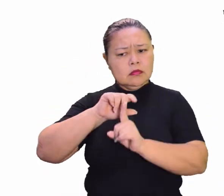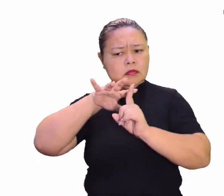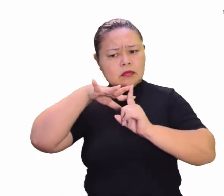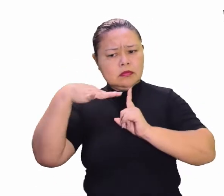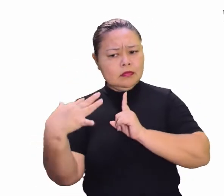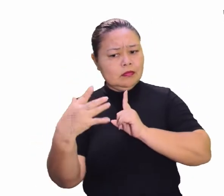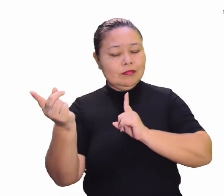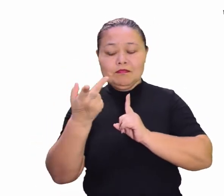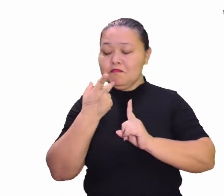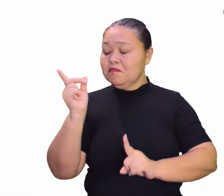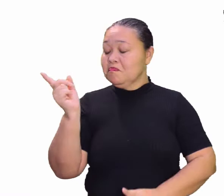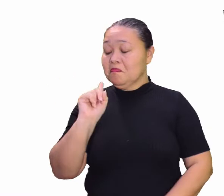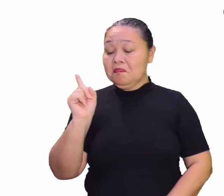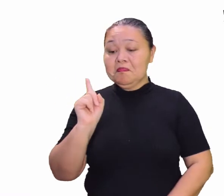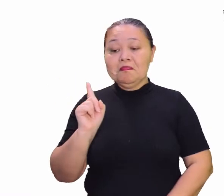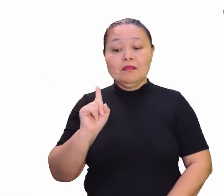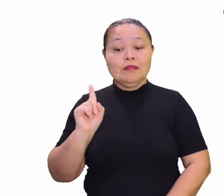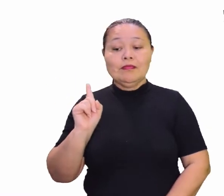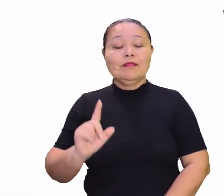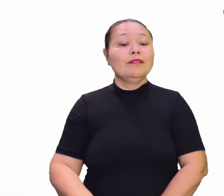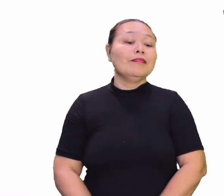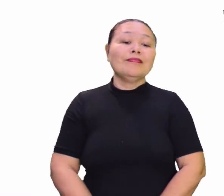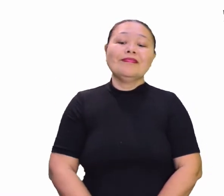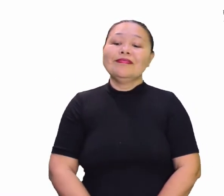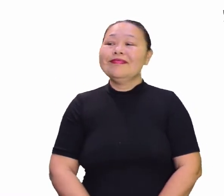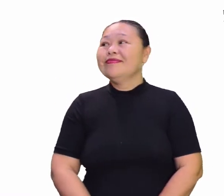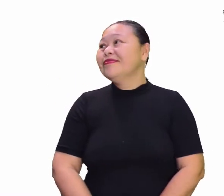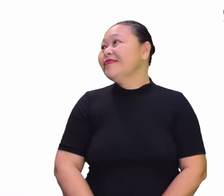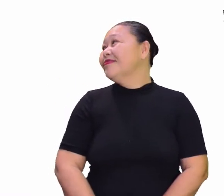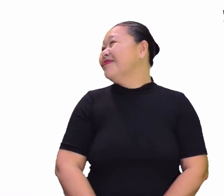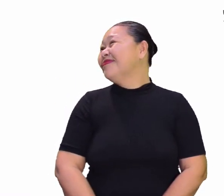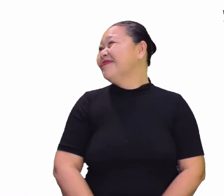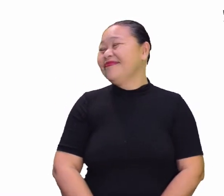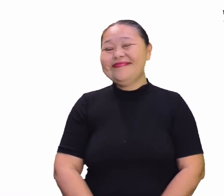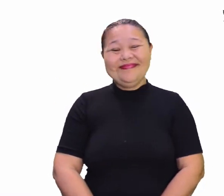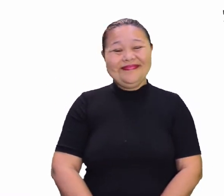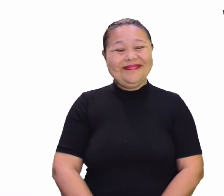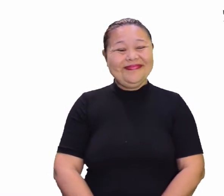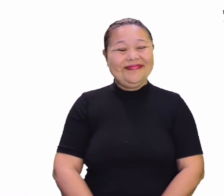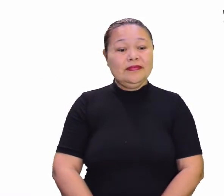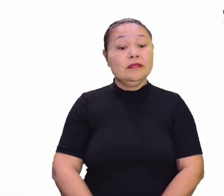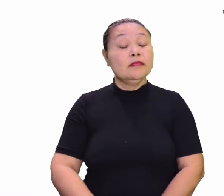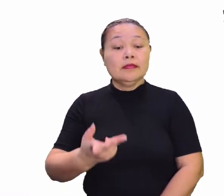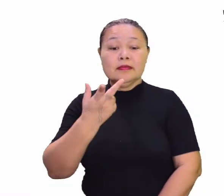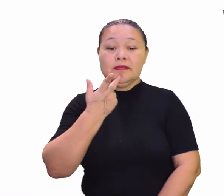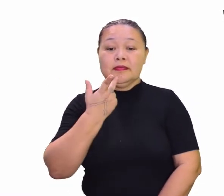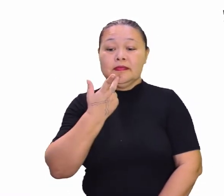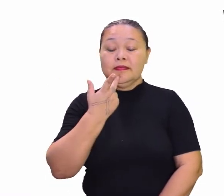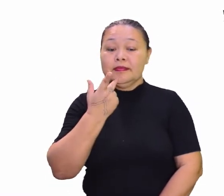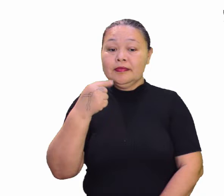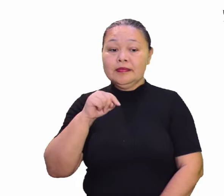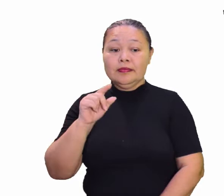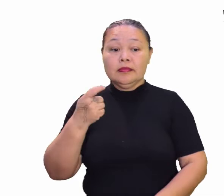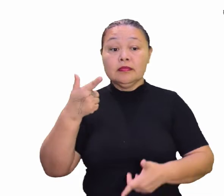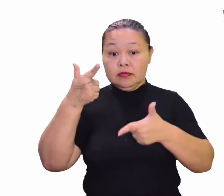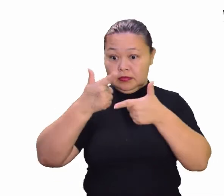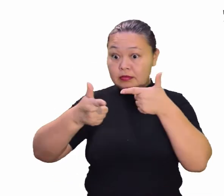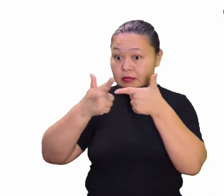socialista, Rogério? Não. Negativo. Não falamos sobre isso aqui, não. Nós falamos sobre